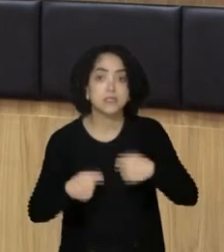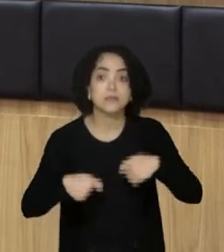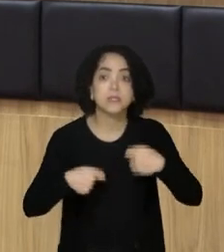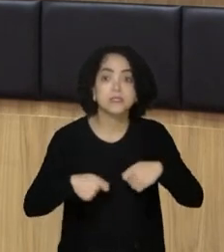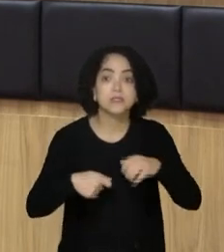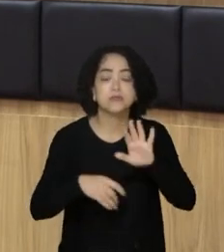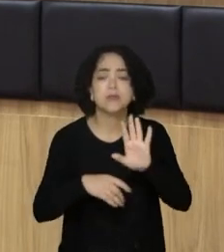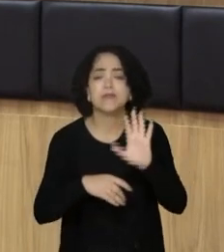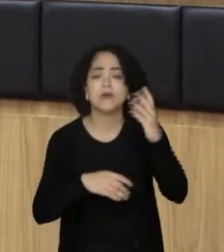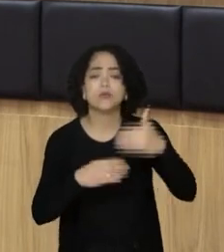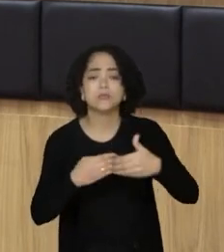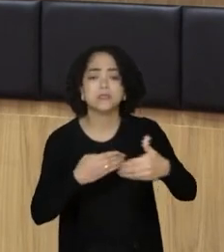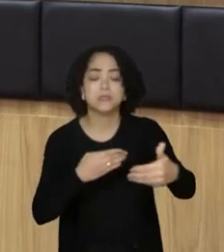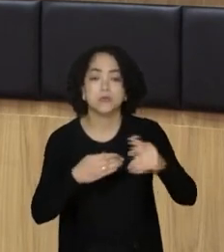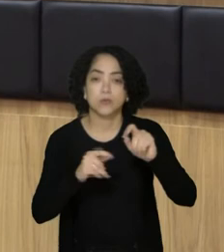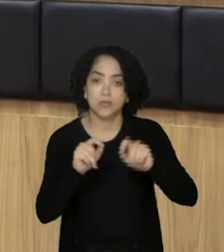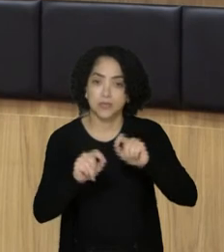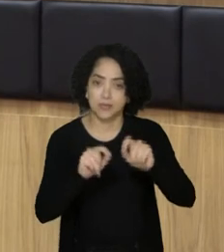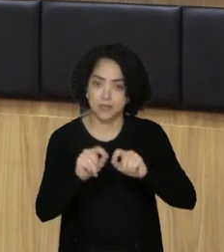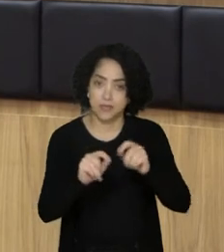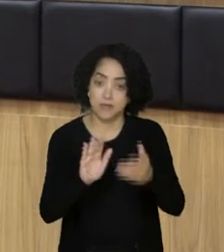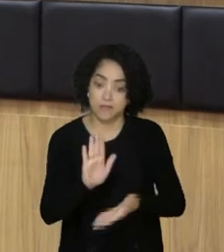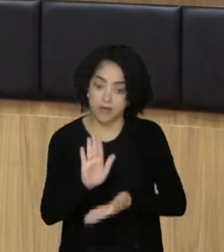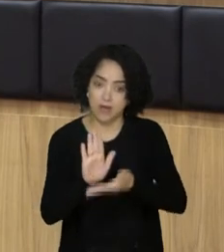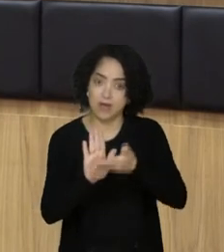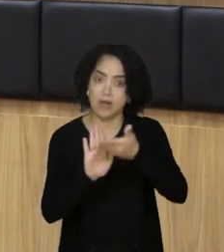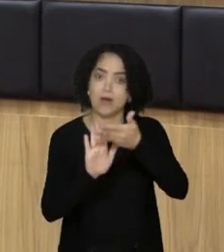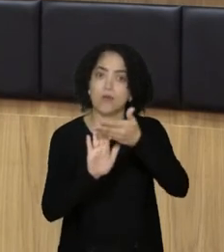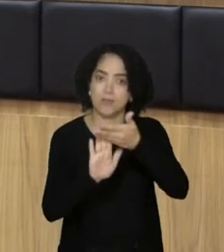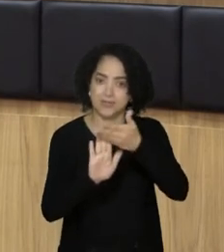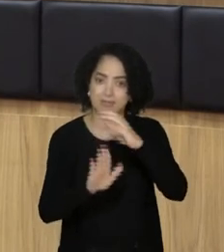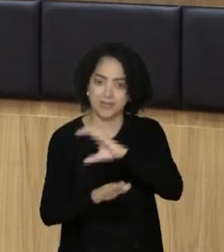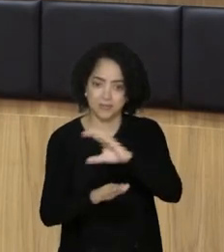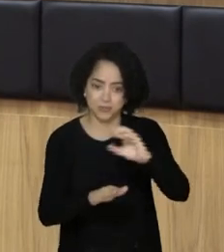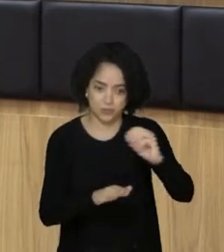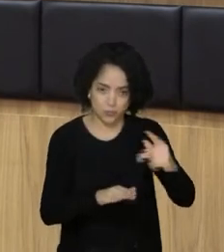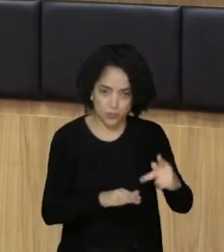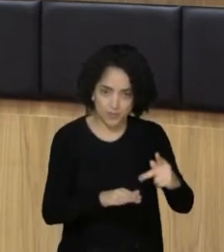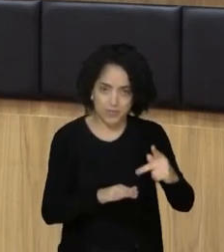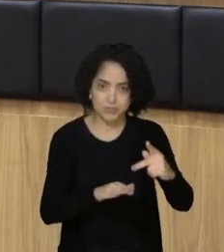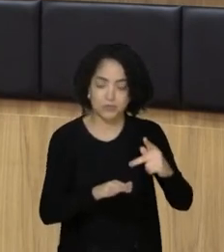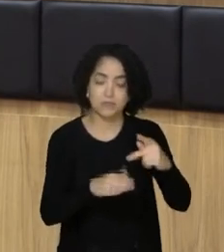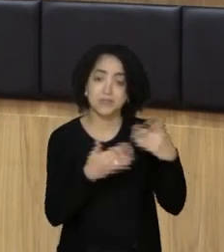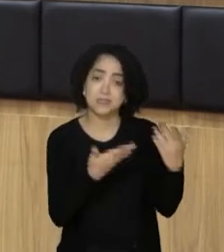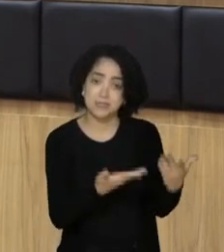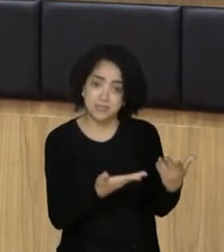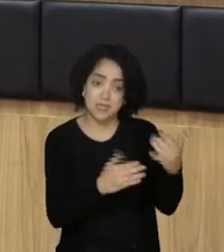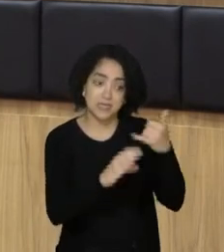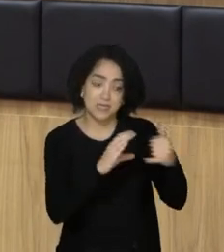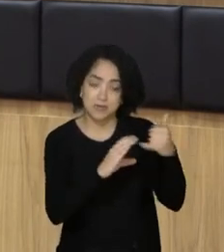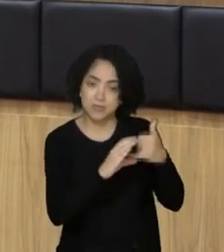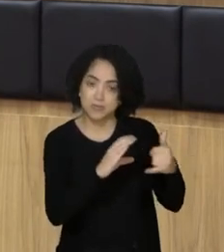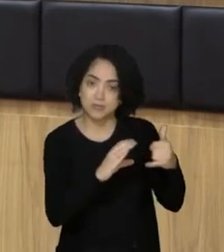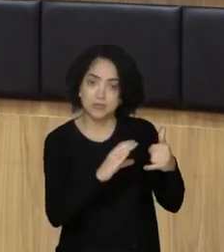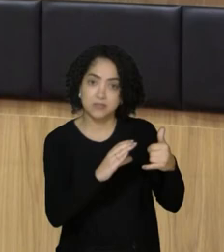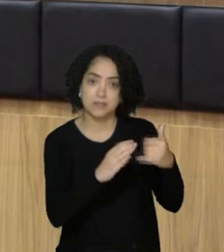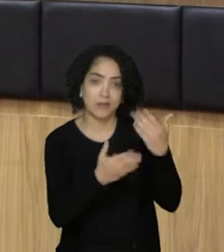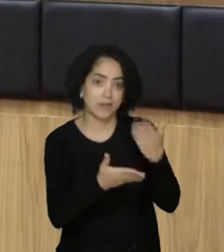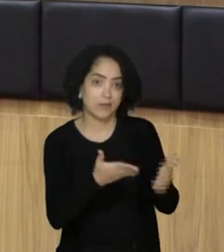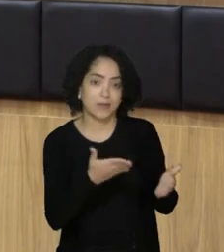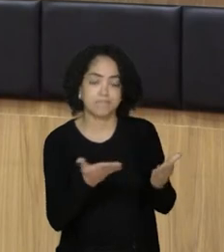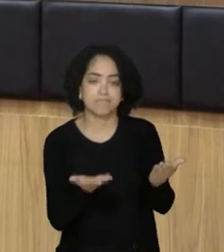vai acontecer daqui a pouco vai aumentar as cooperativas e a Celeste que vai acabar em nada né